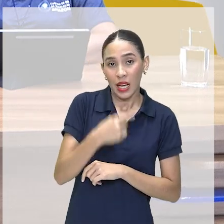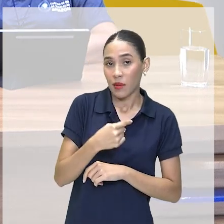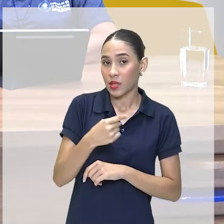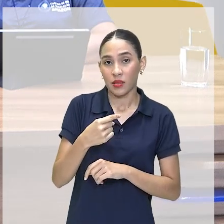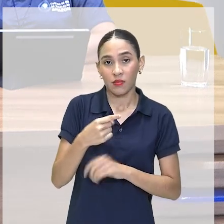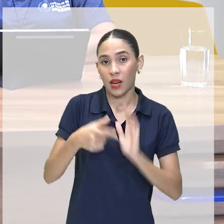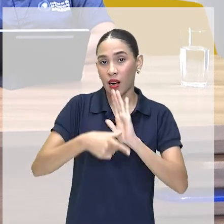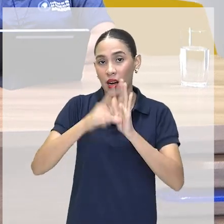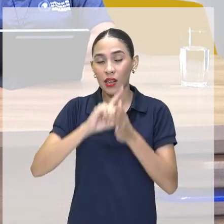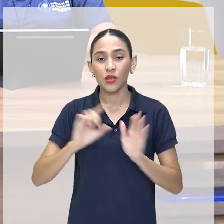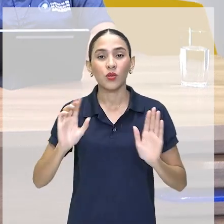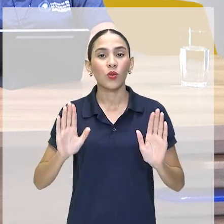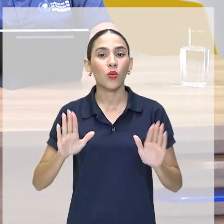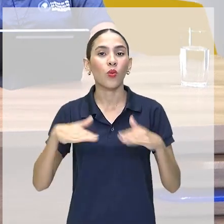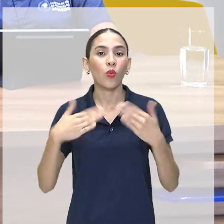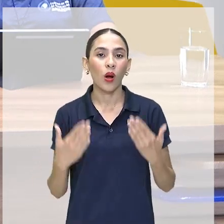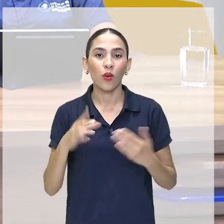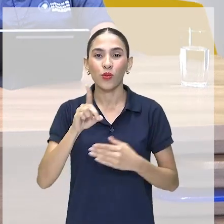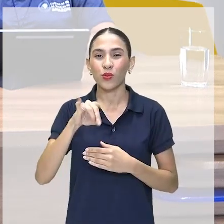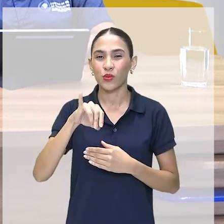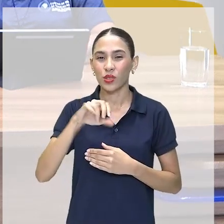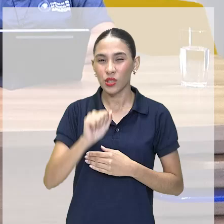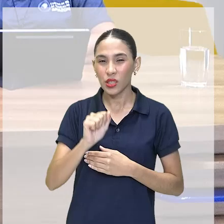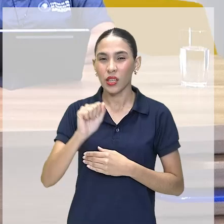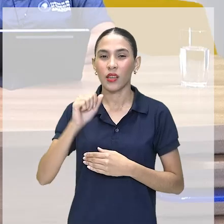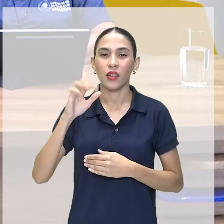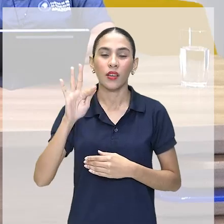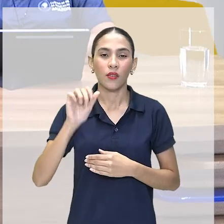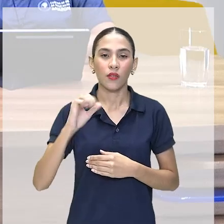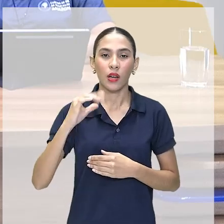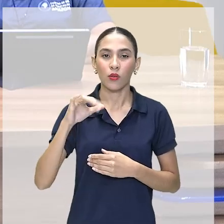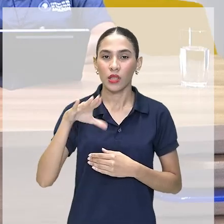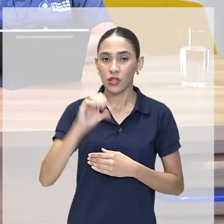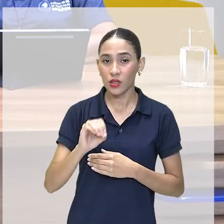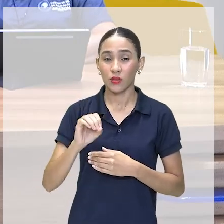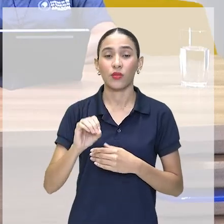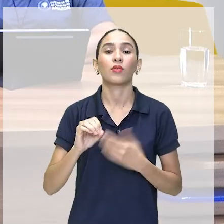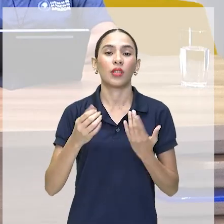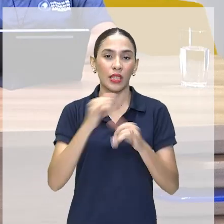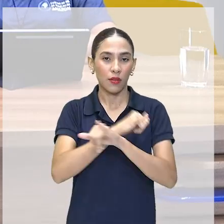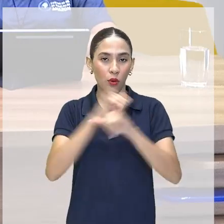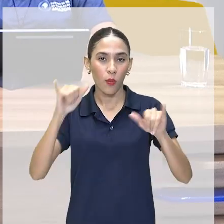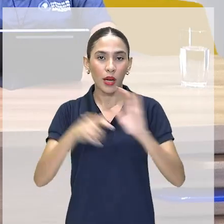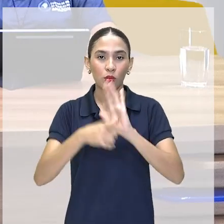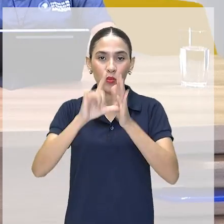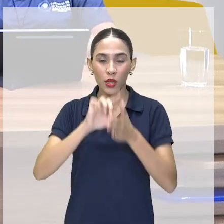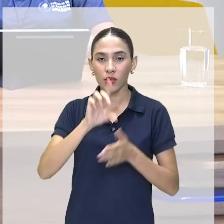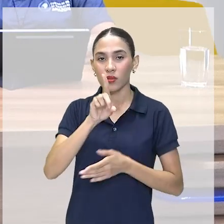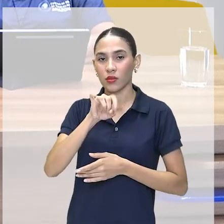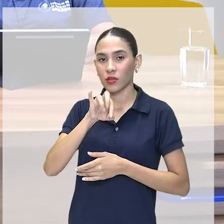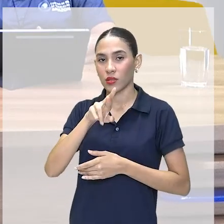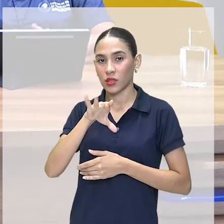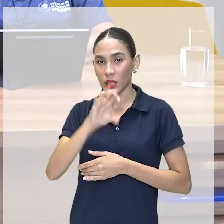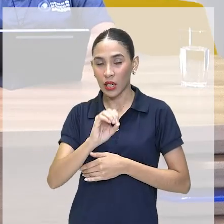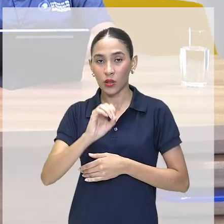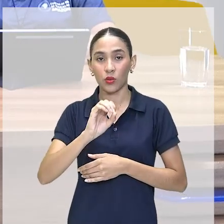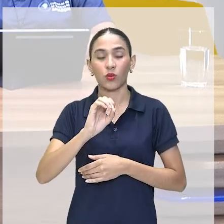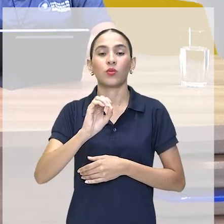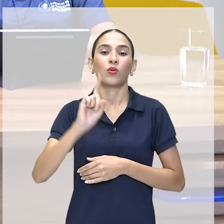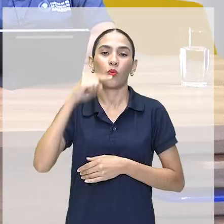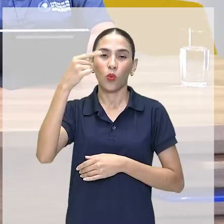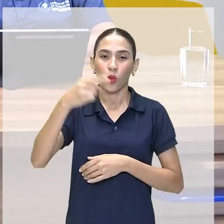de antemão muito bem quais serão os pontos facultativos, né, e isso costuma sair no diário oficial, né, um outro